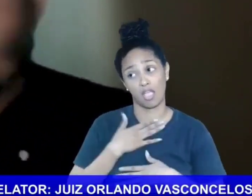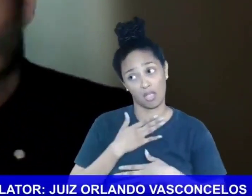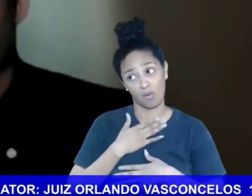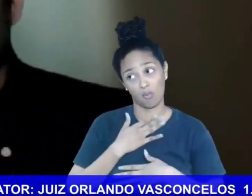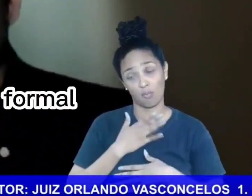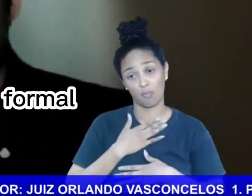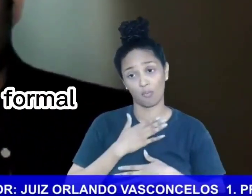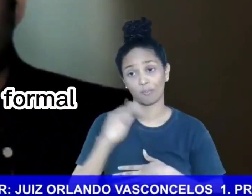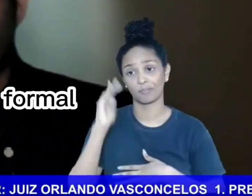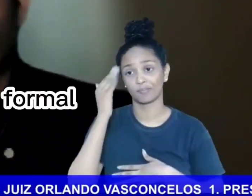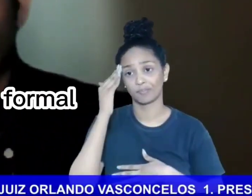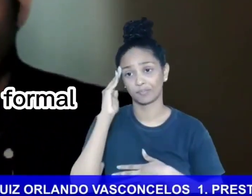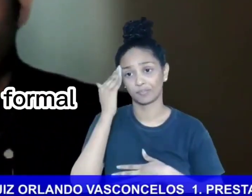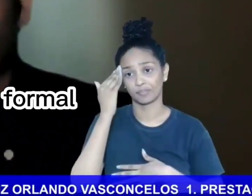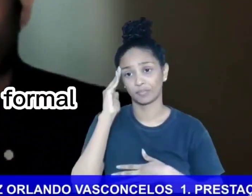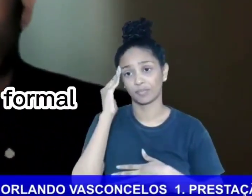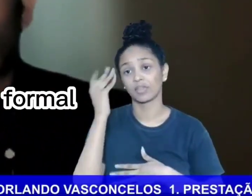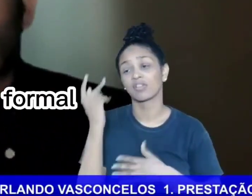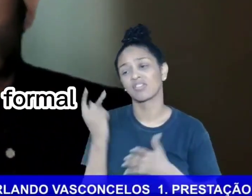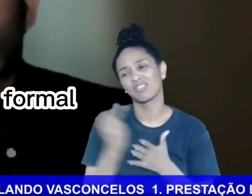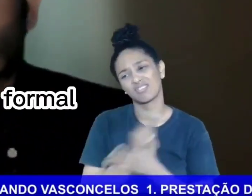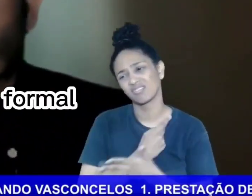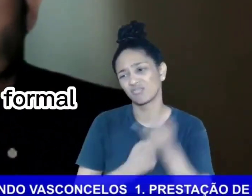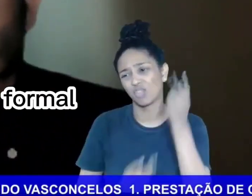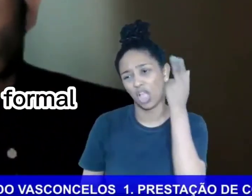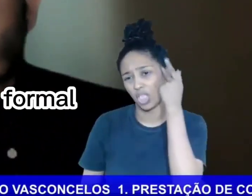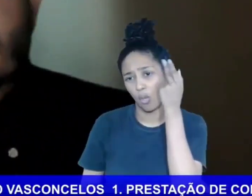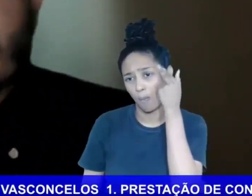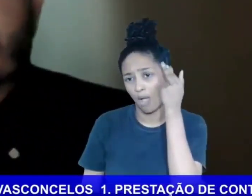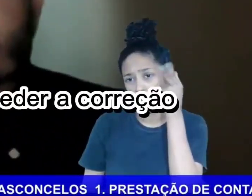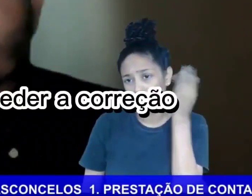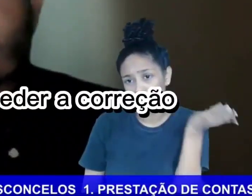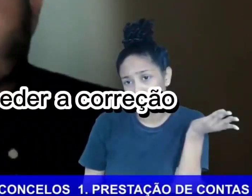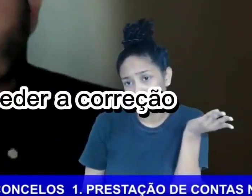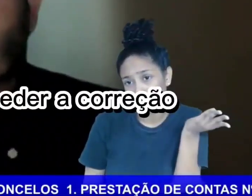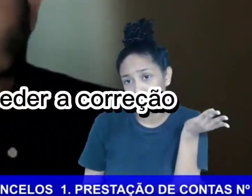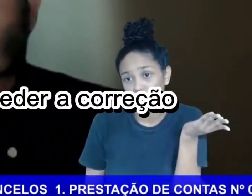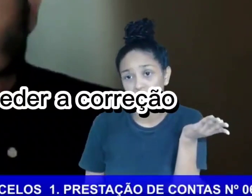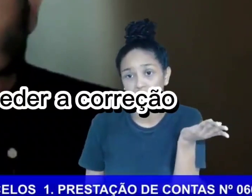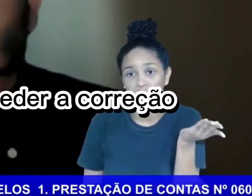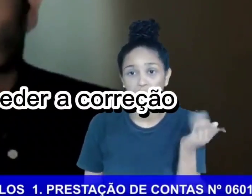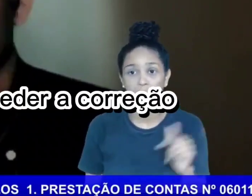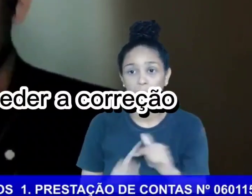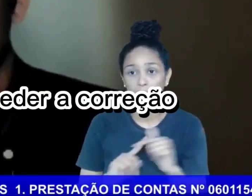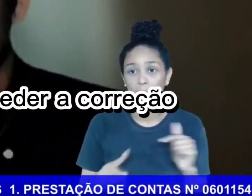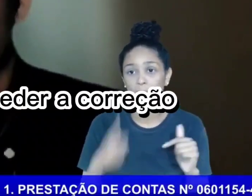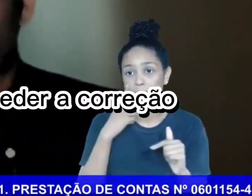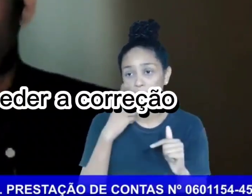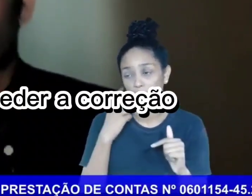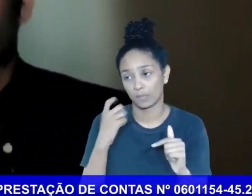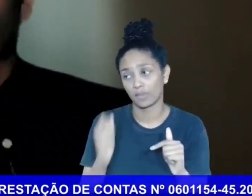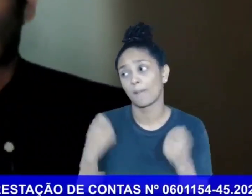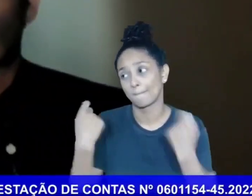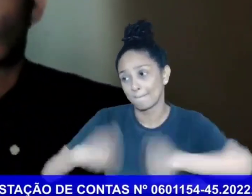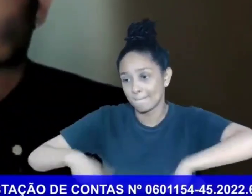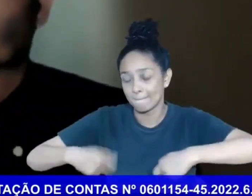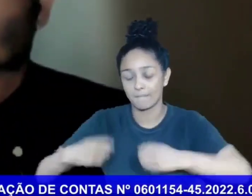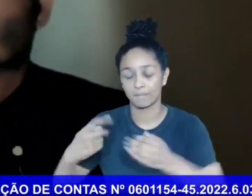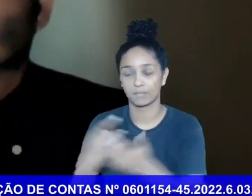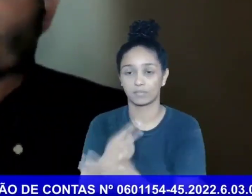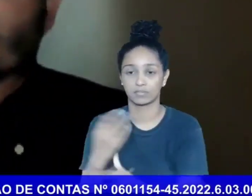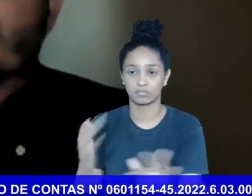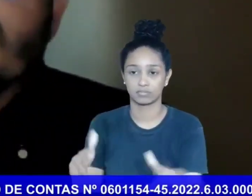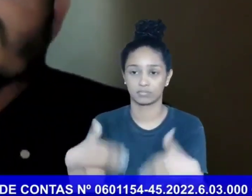entendo que foi erro meramente formal. A inércia do interessado em proceder à correção.